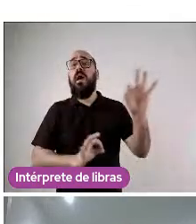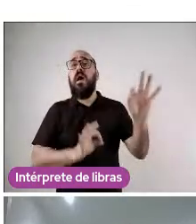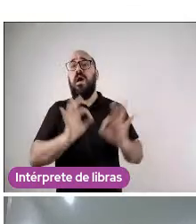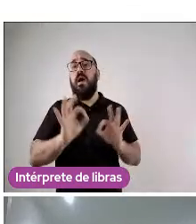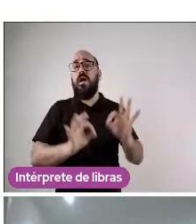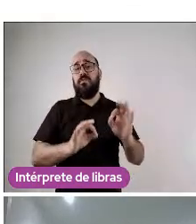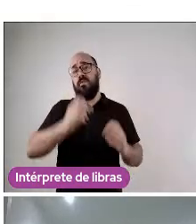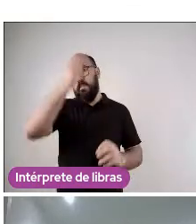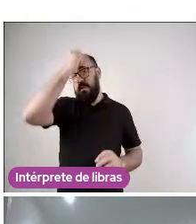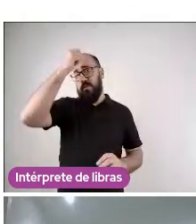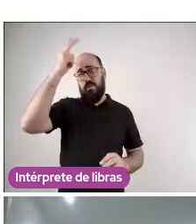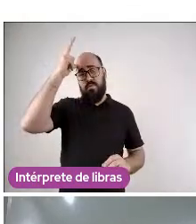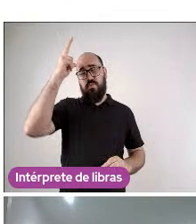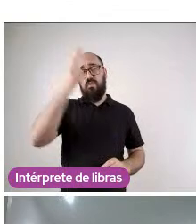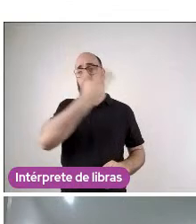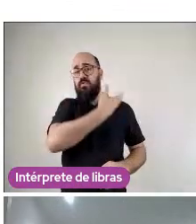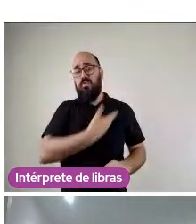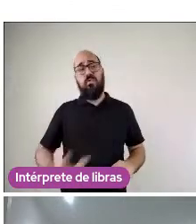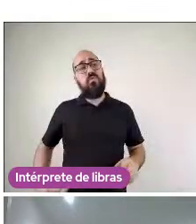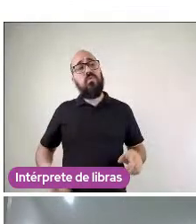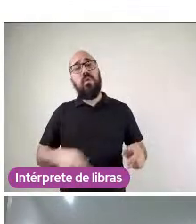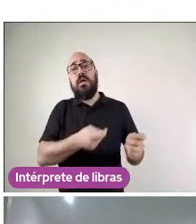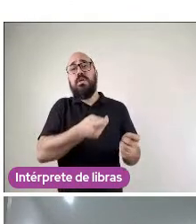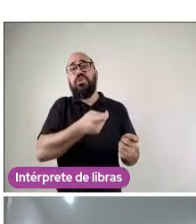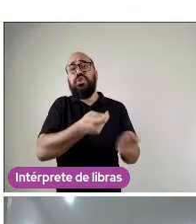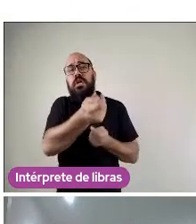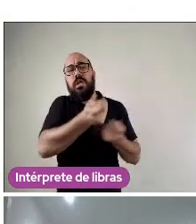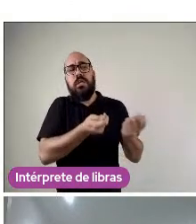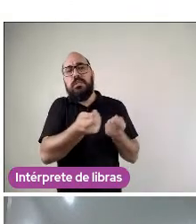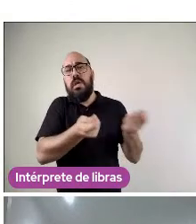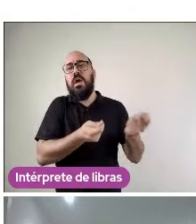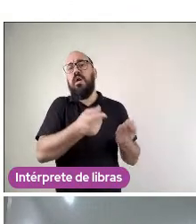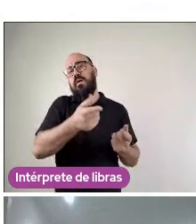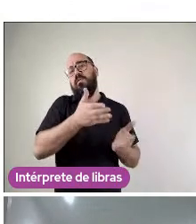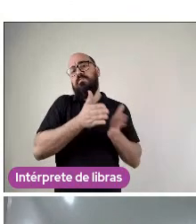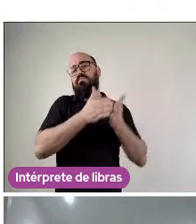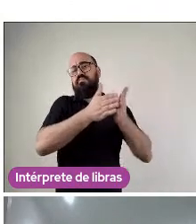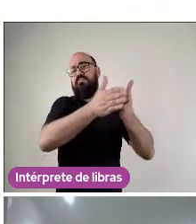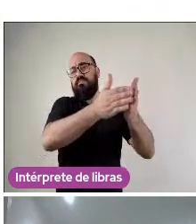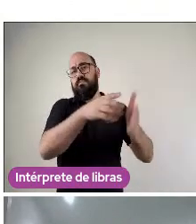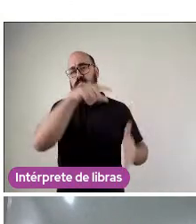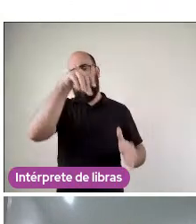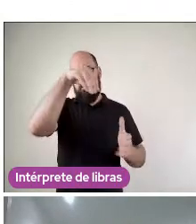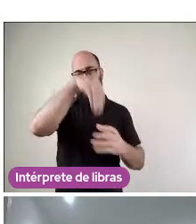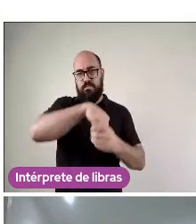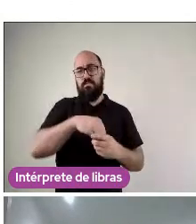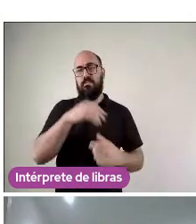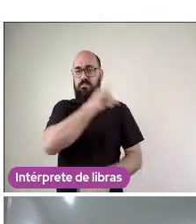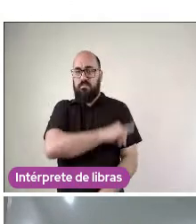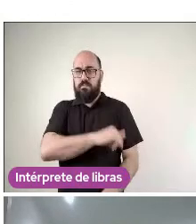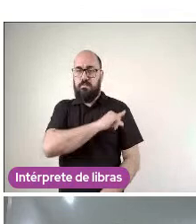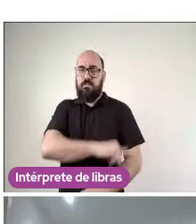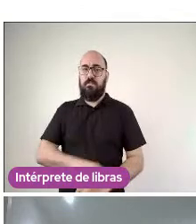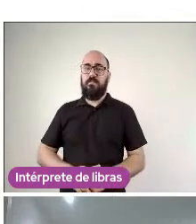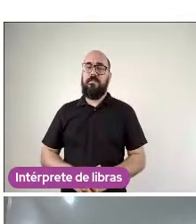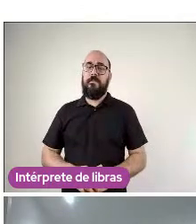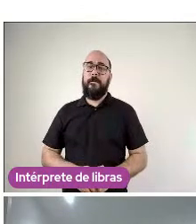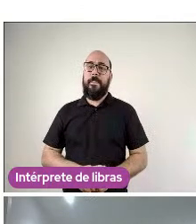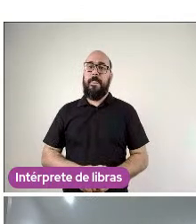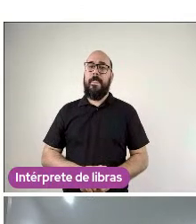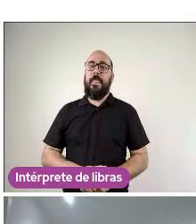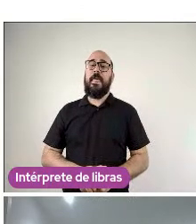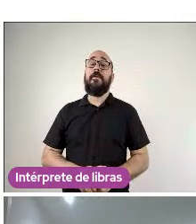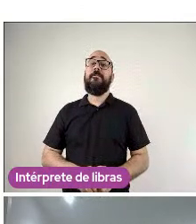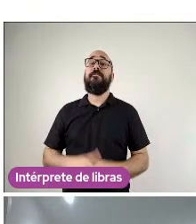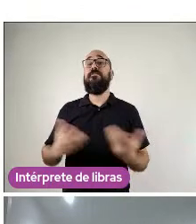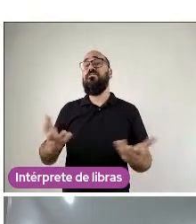municipal de gerenciamento costeiro. E os 7 resultados da década do oceano. Então, a gente já, né, falou